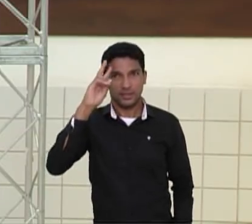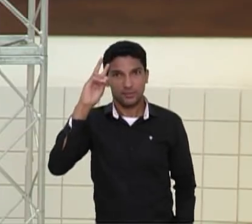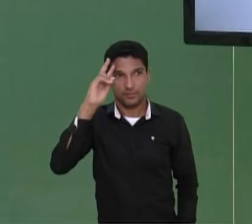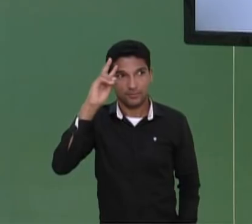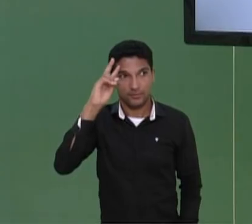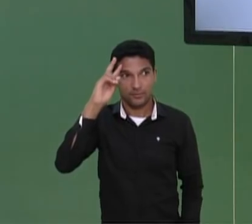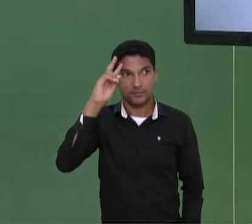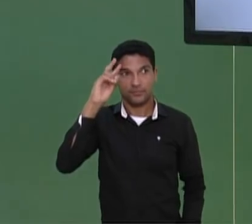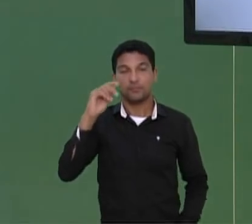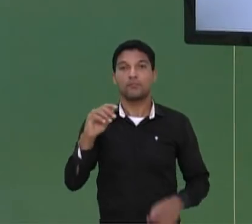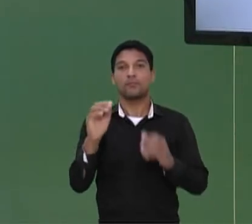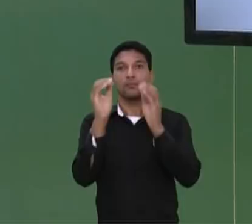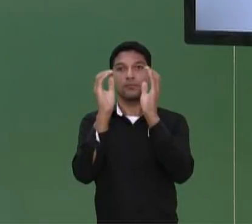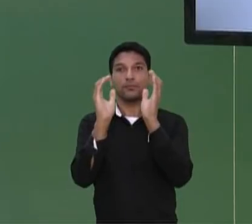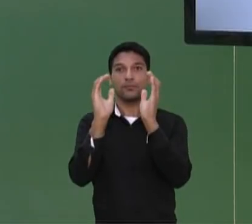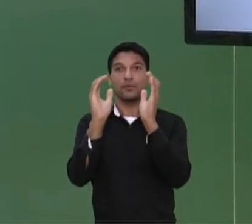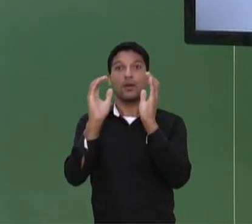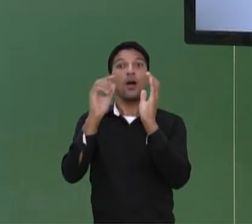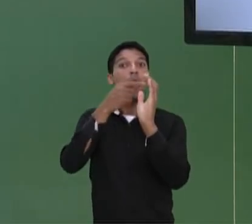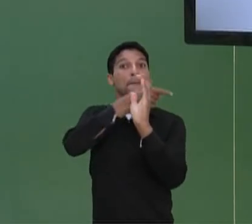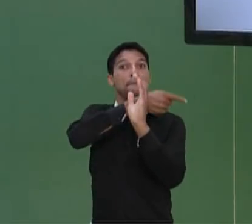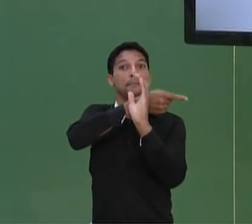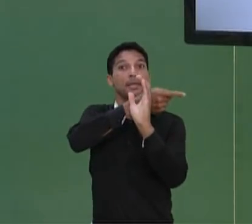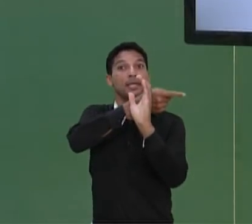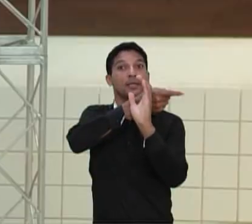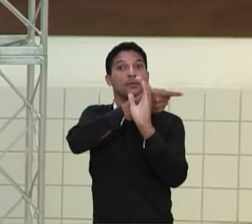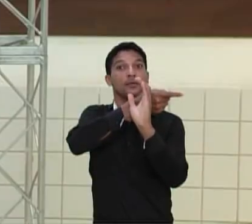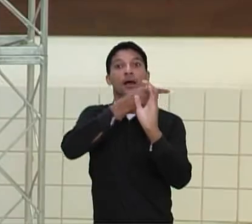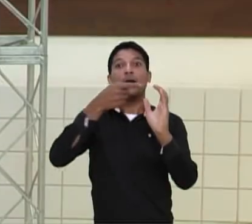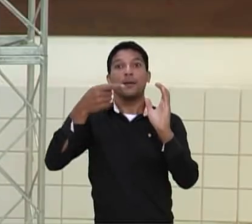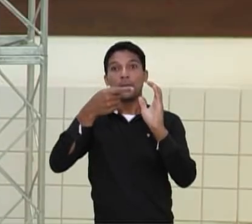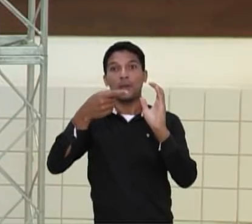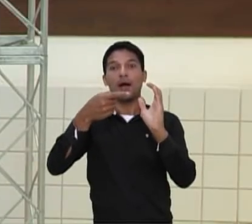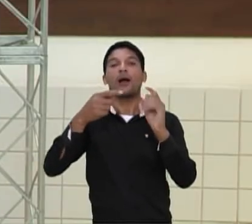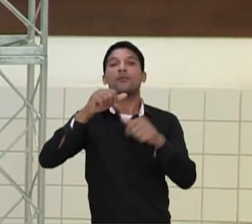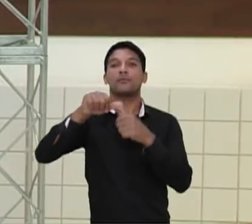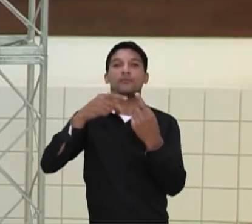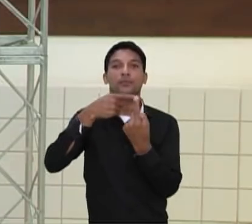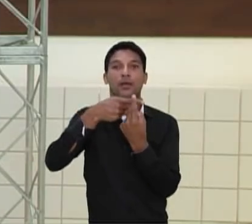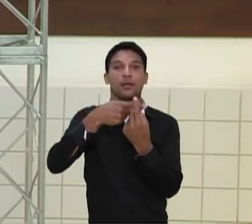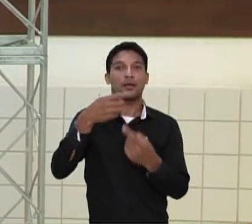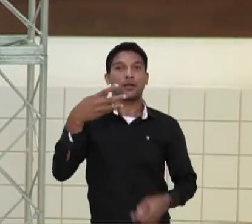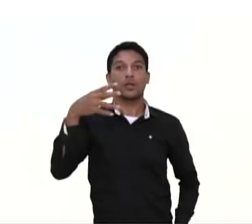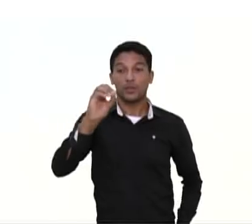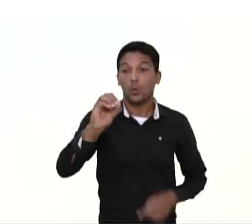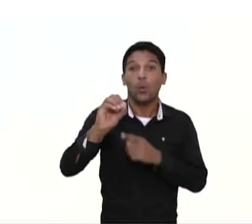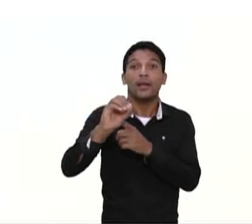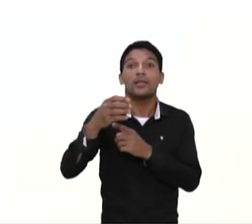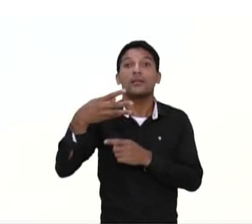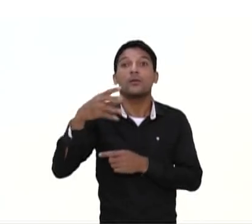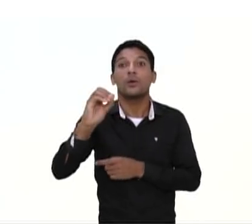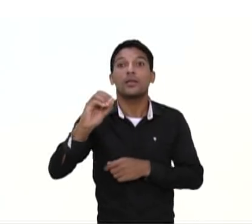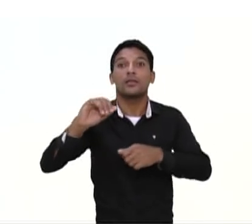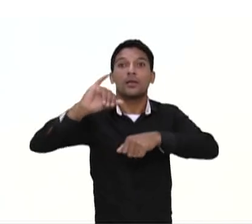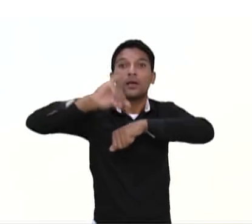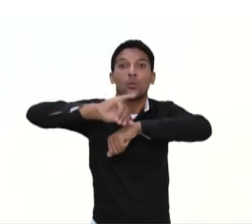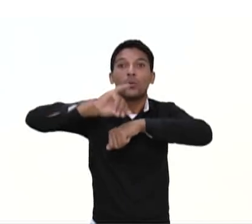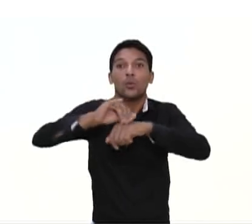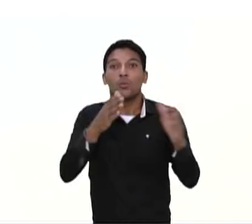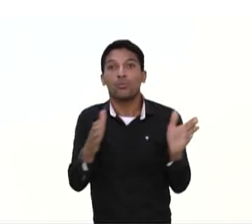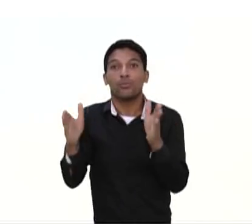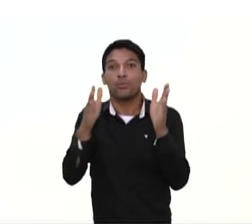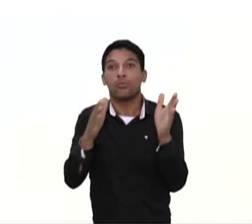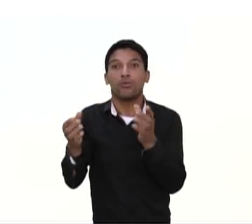que eu tenho aí 40 unidades né né bom então voltando pra tela aqui da nossa